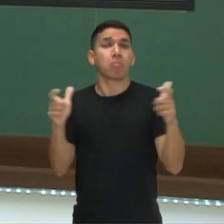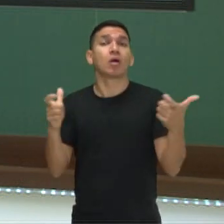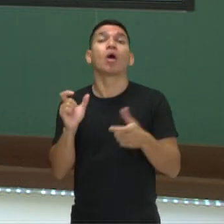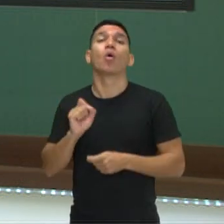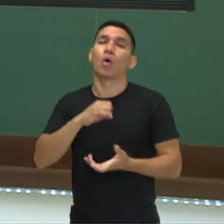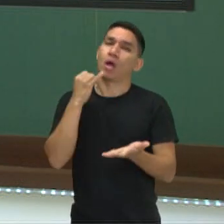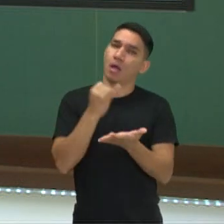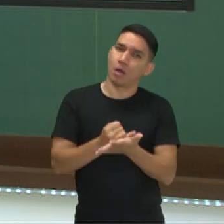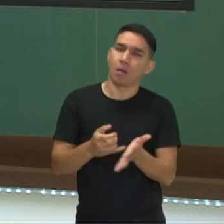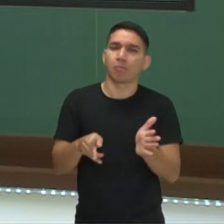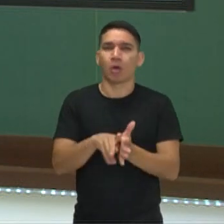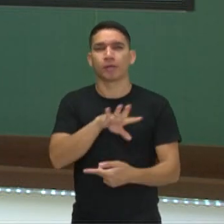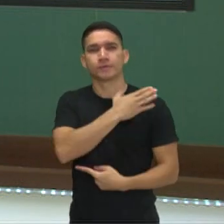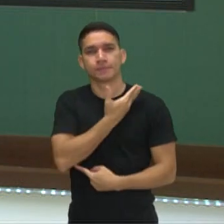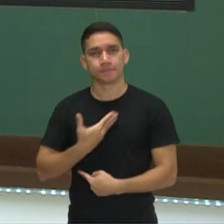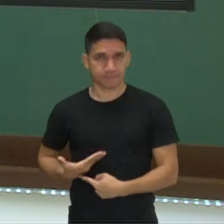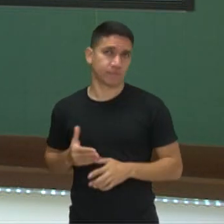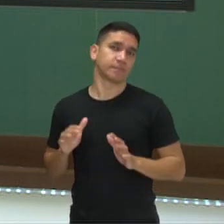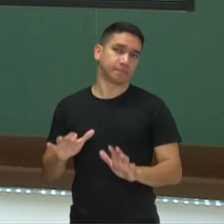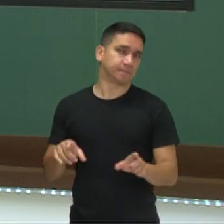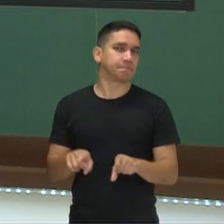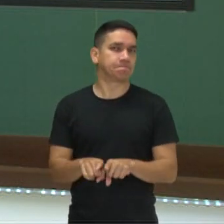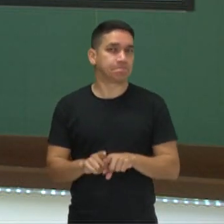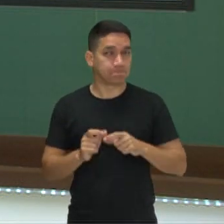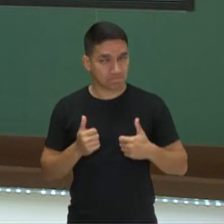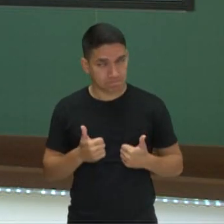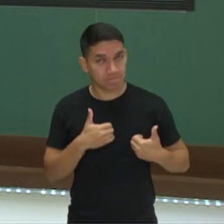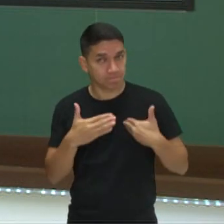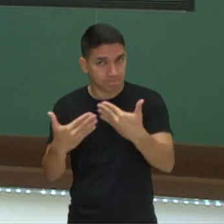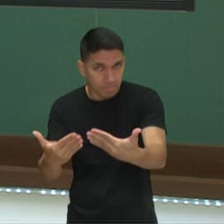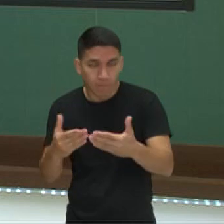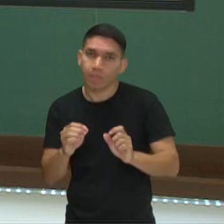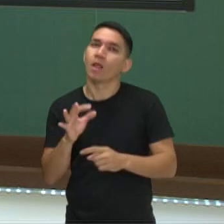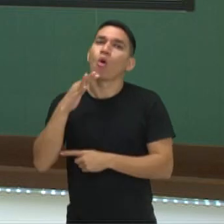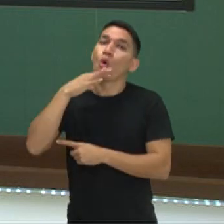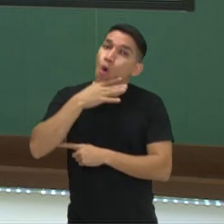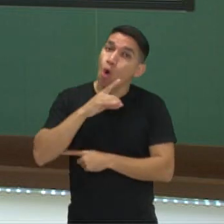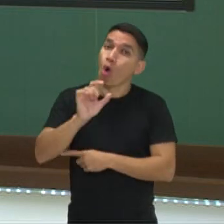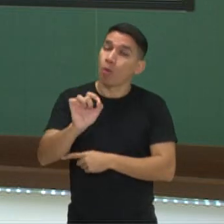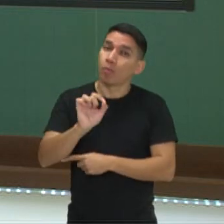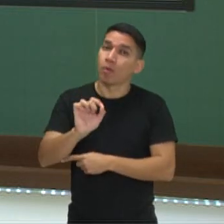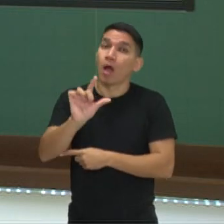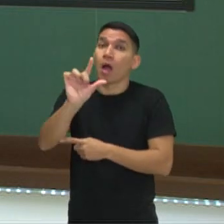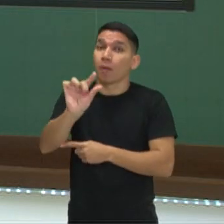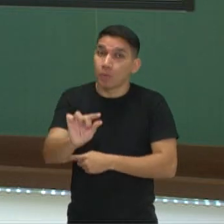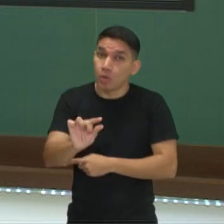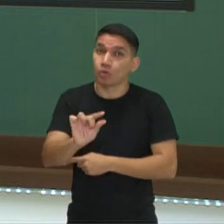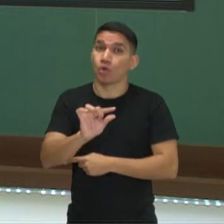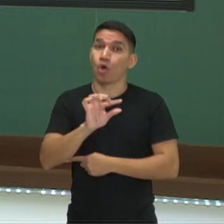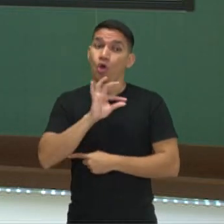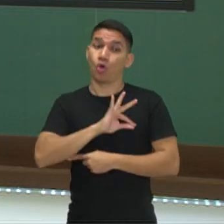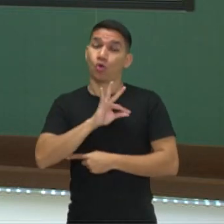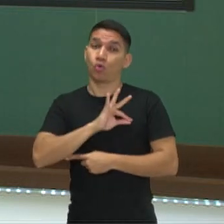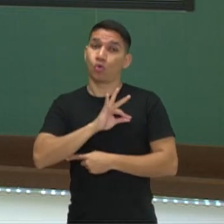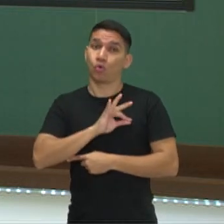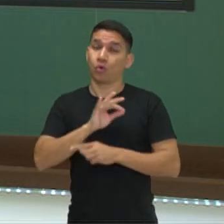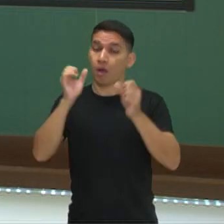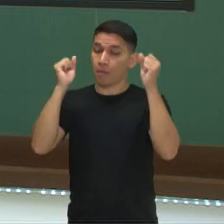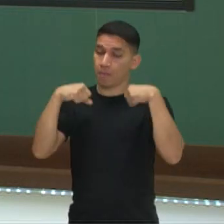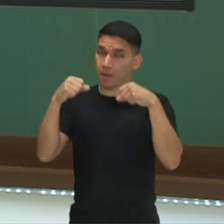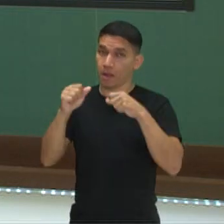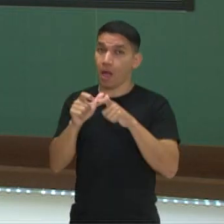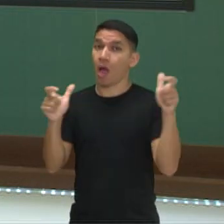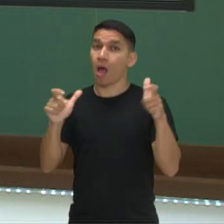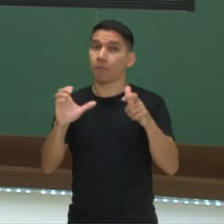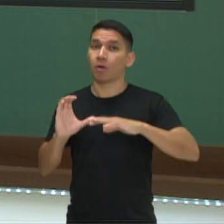impostos para o governo e assim por diante, ok? Claro que a menor parte desse lucro fica no México, a maior parte vão